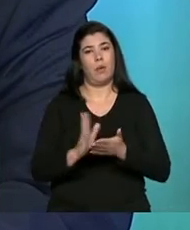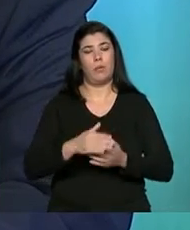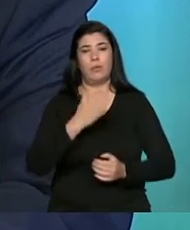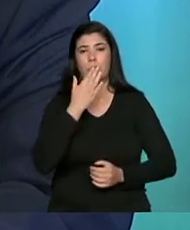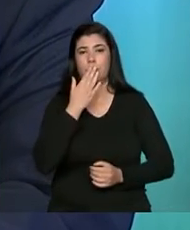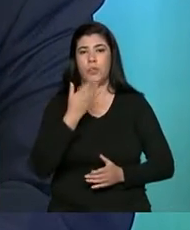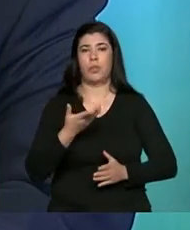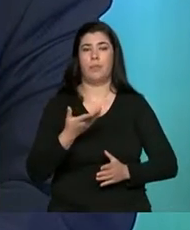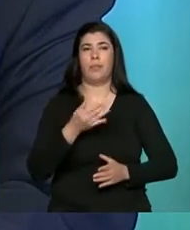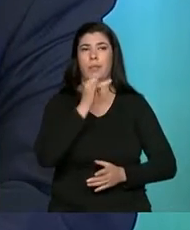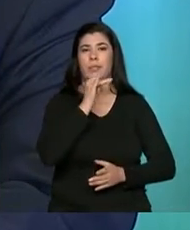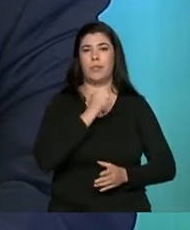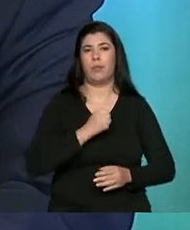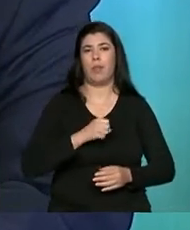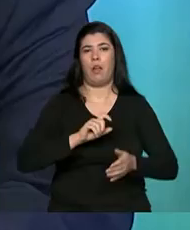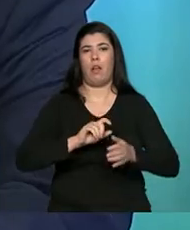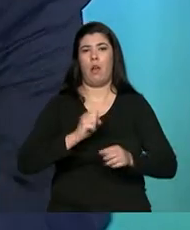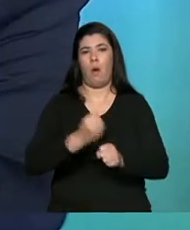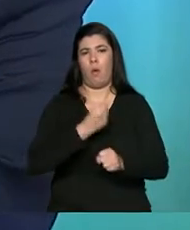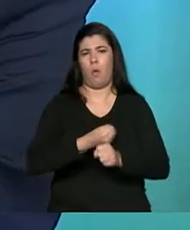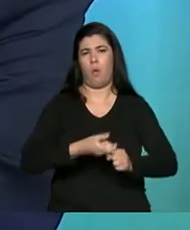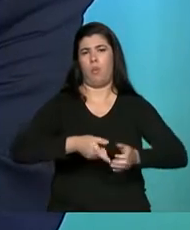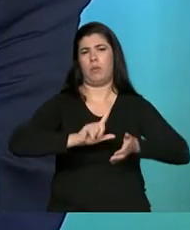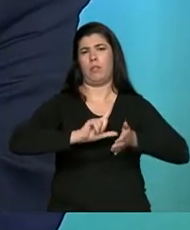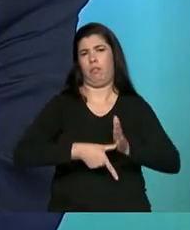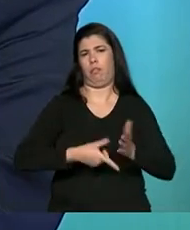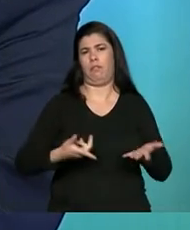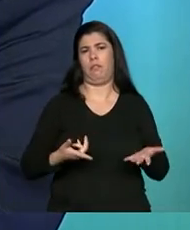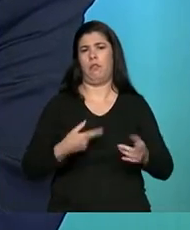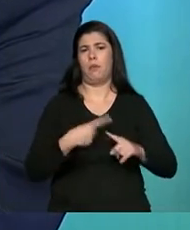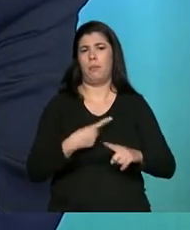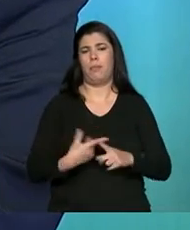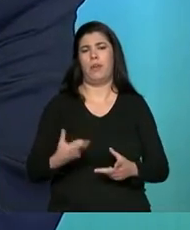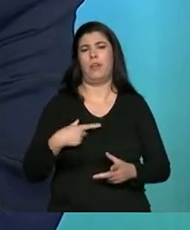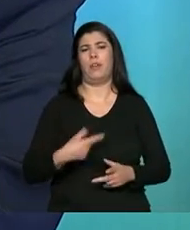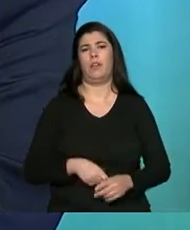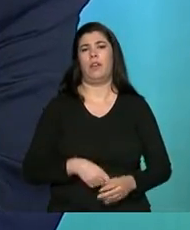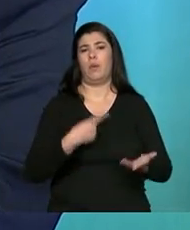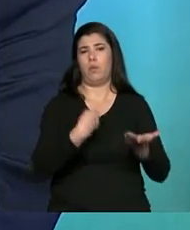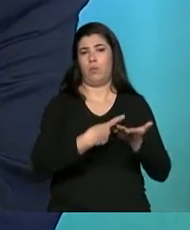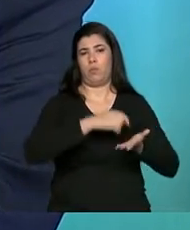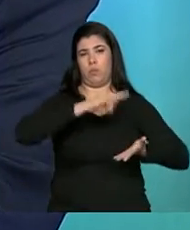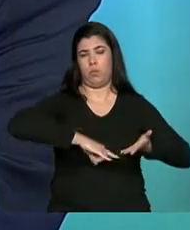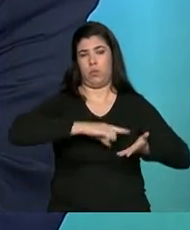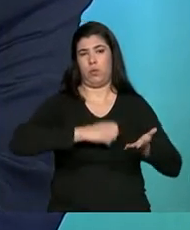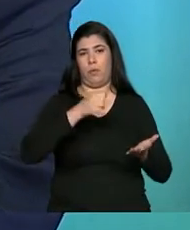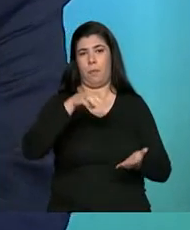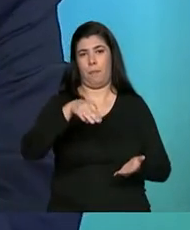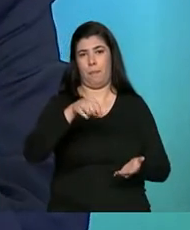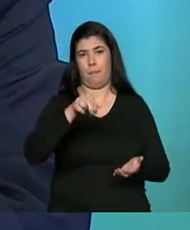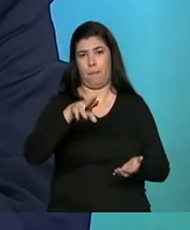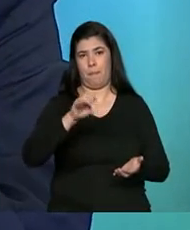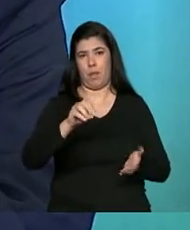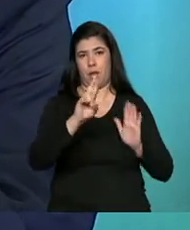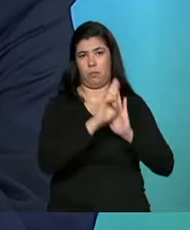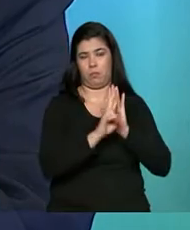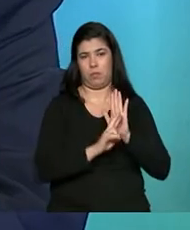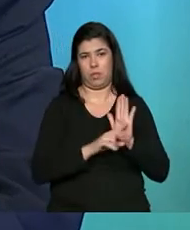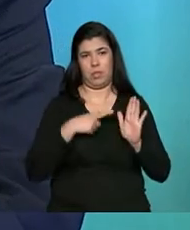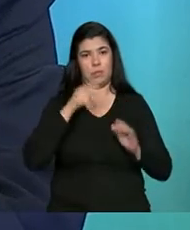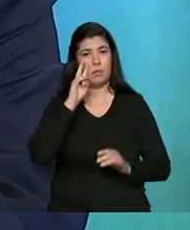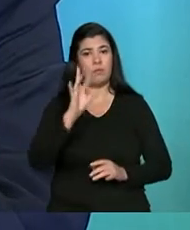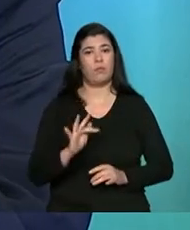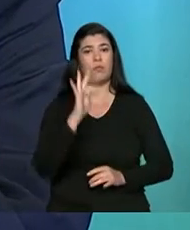de obras foi exatamente porque o nosso marco regulatório não previa o incremento de investimentos que